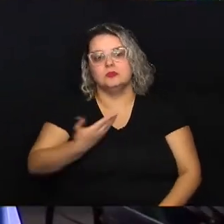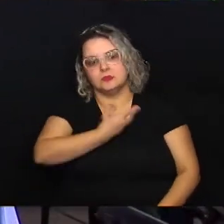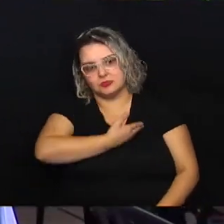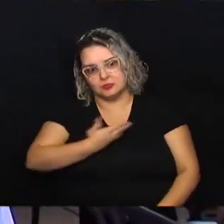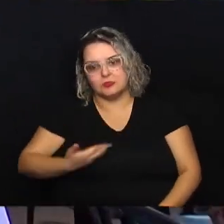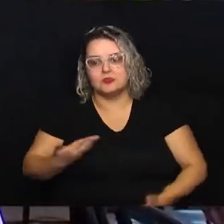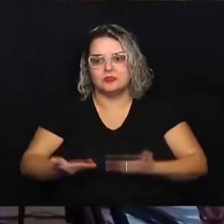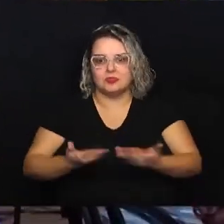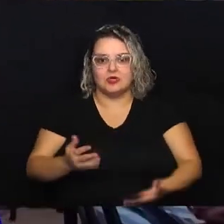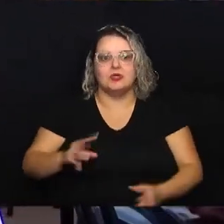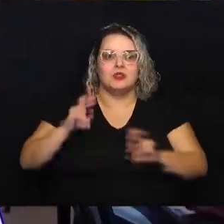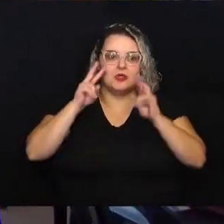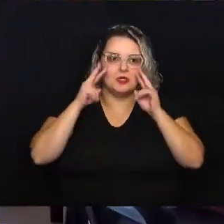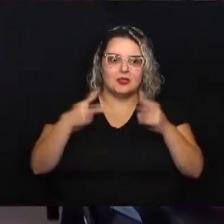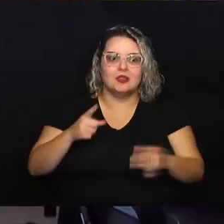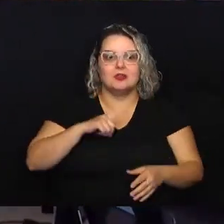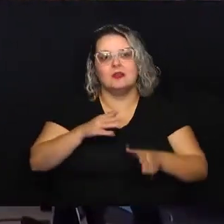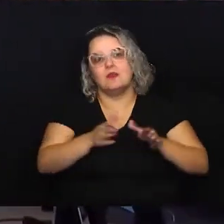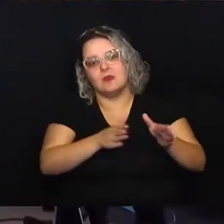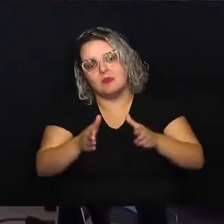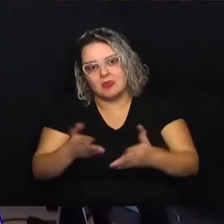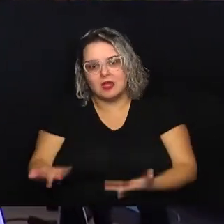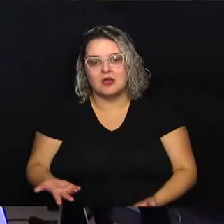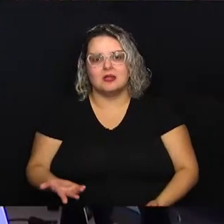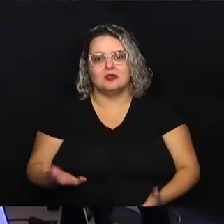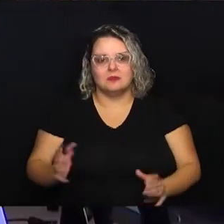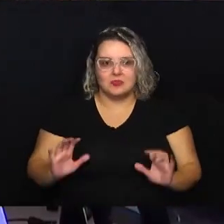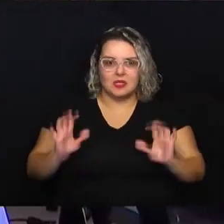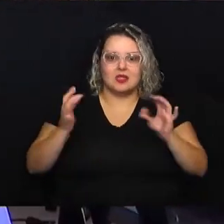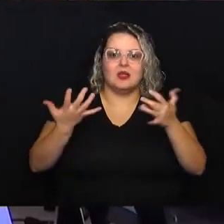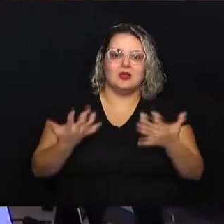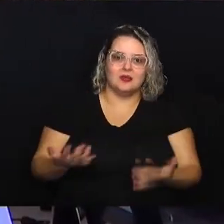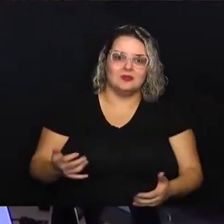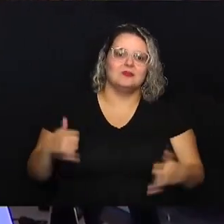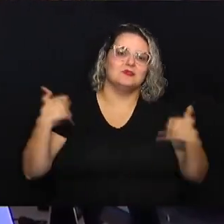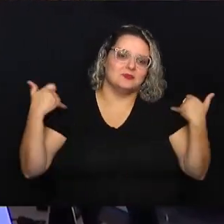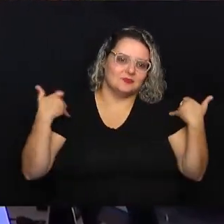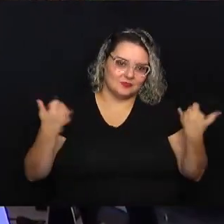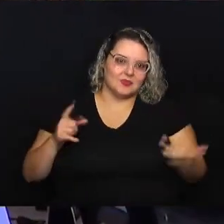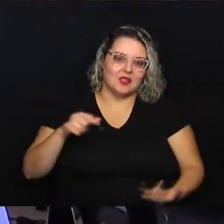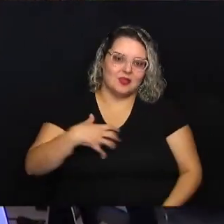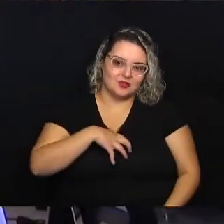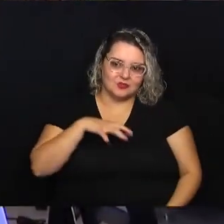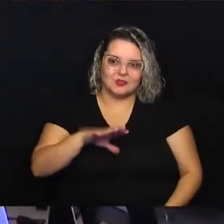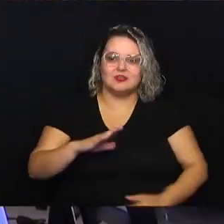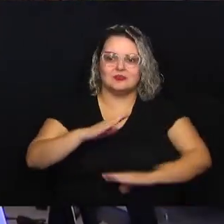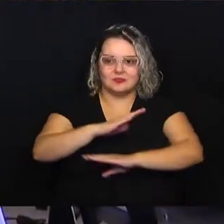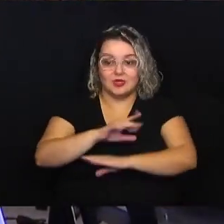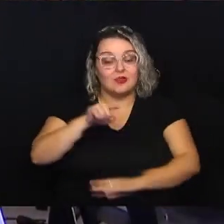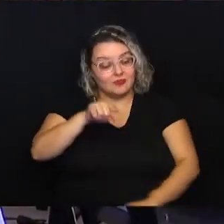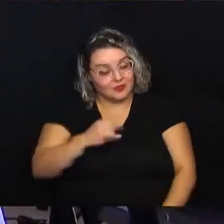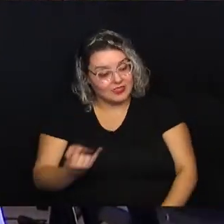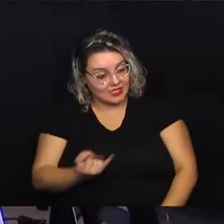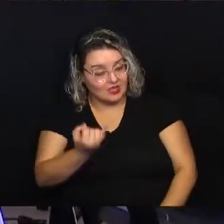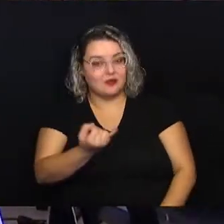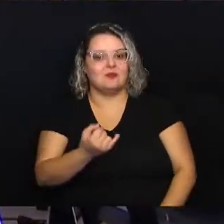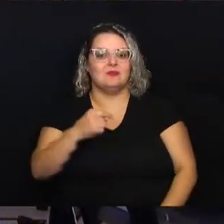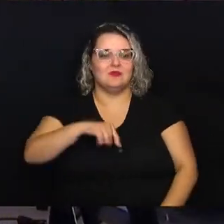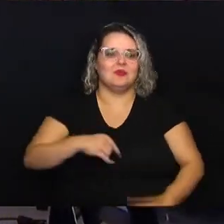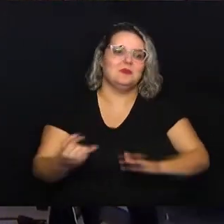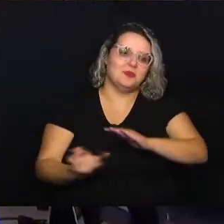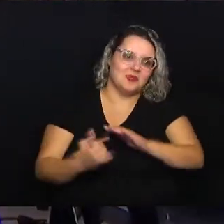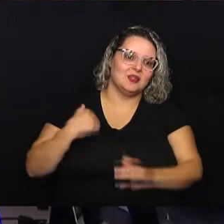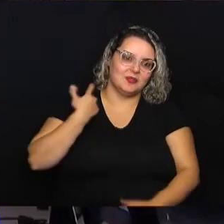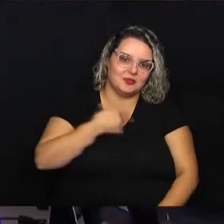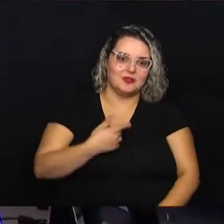você reconhecer, tendo um momento para comemorar o seu aniversário, é uma forma da Câmara dizer, ó, você é importante para a instituição,